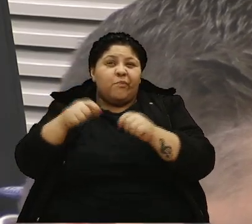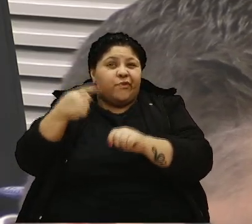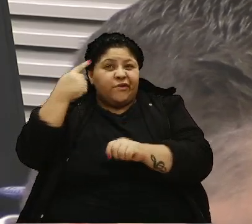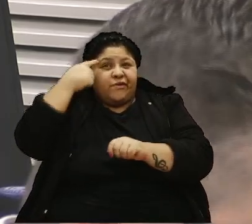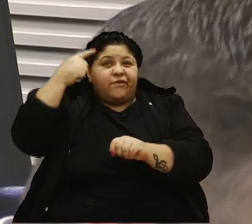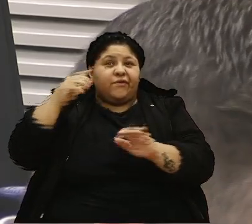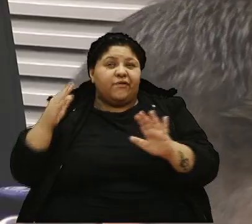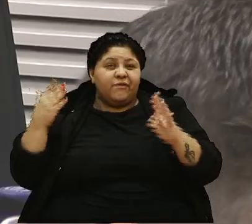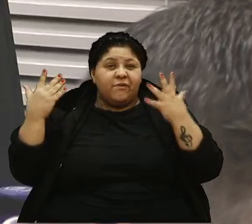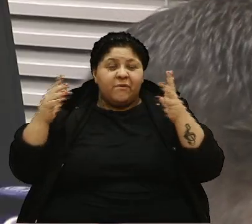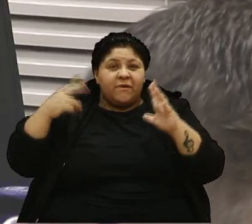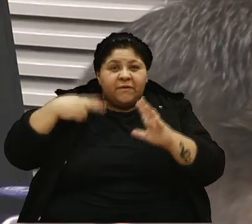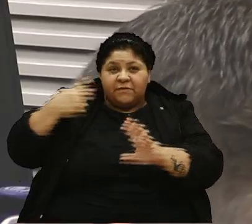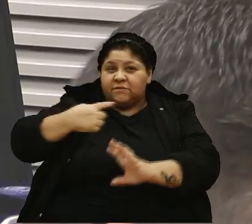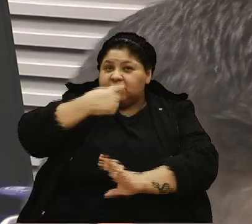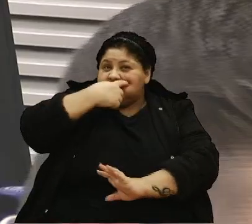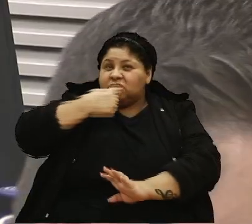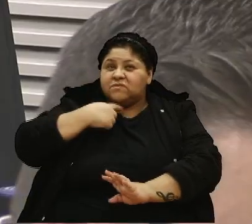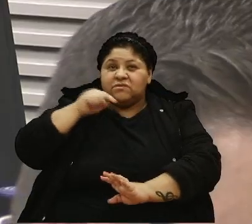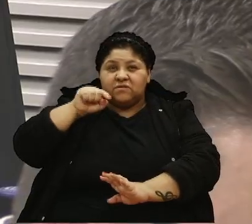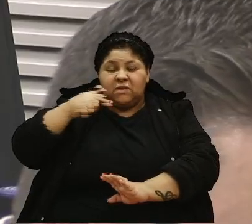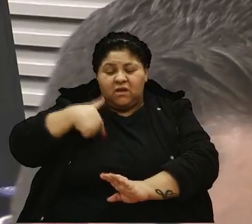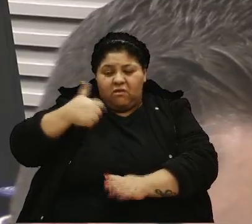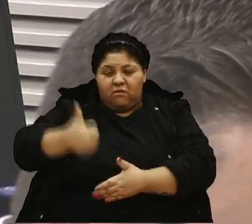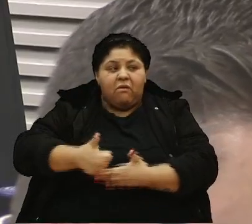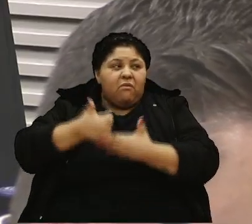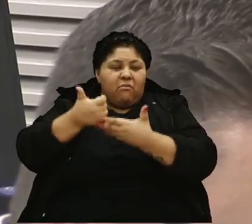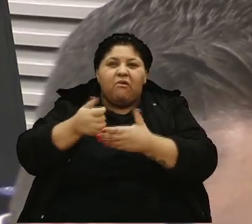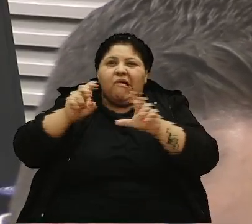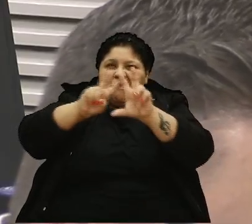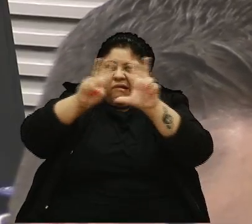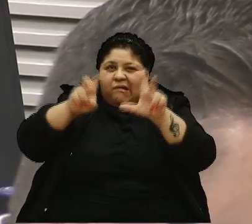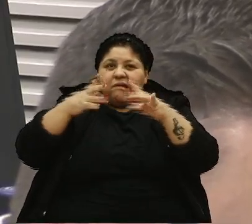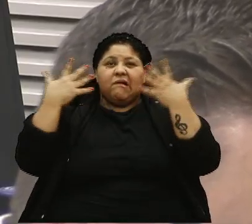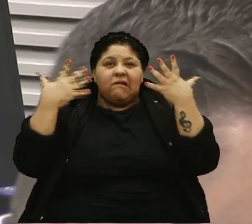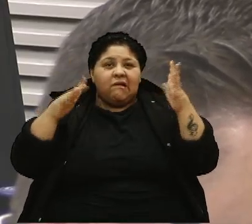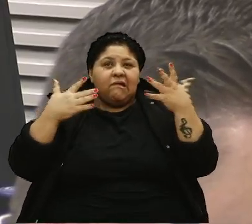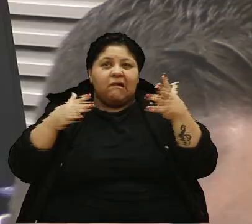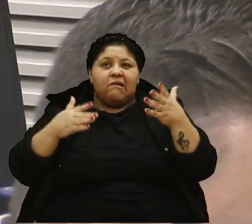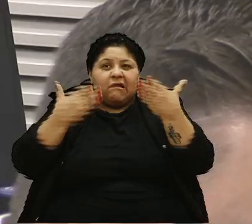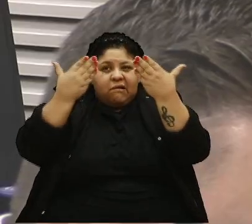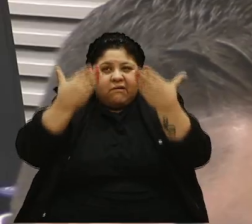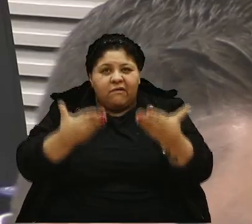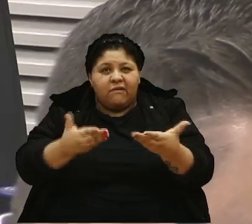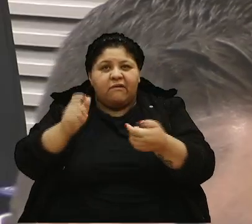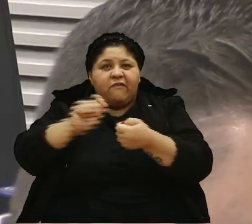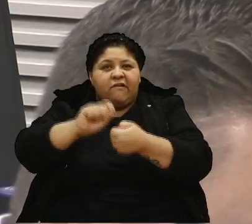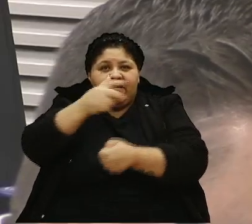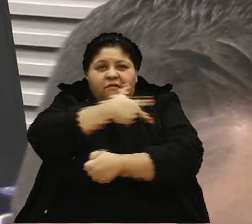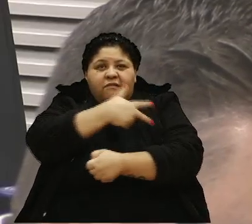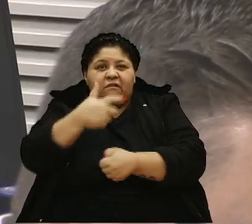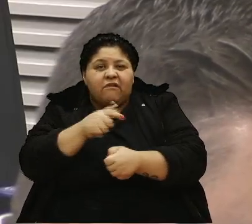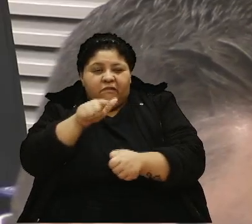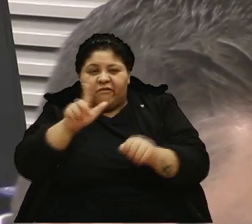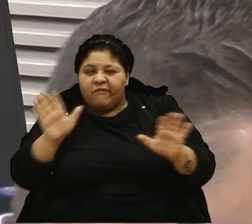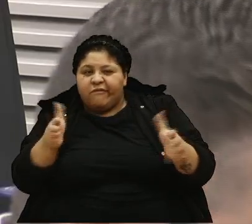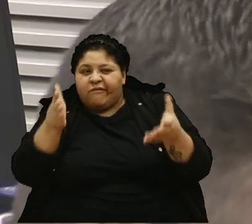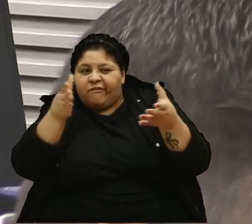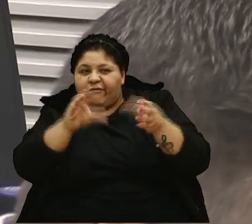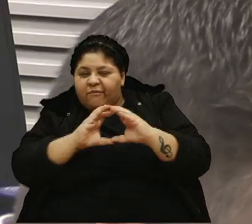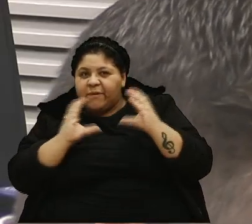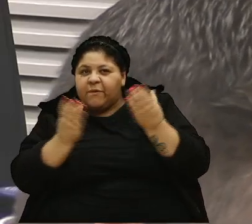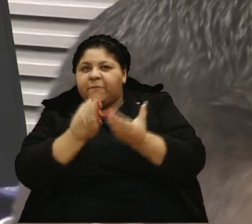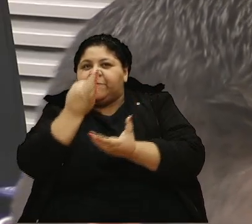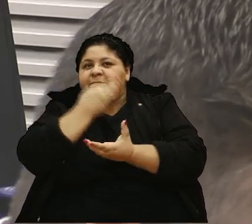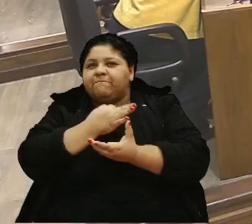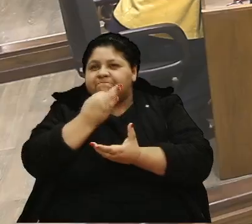Parabéns, vereador Petrini, e sou um apoiador dessa causa, e parabéns pelo seu exemplo ali fazendo a vacina e seu incentivo para a nossa população